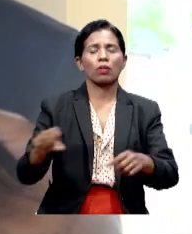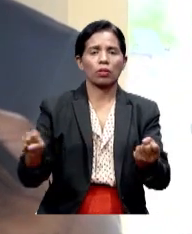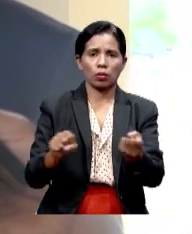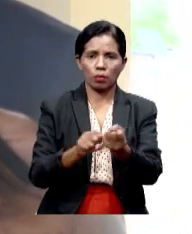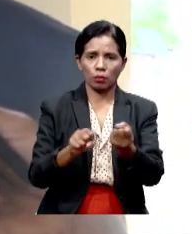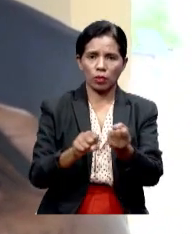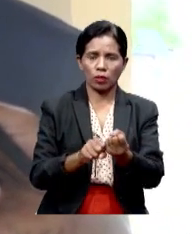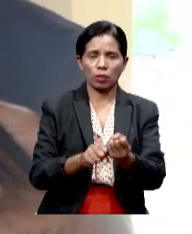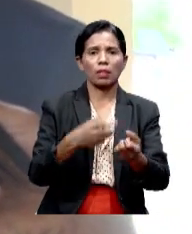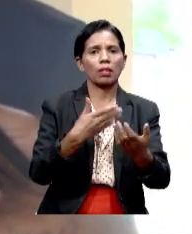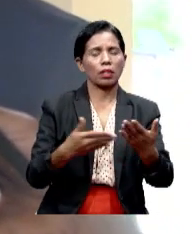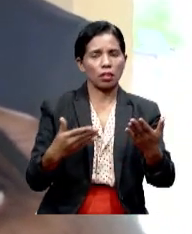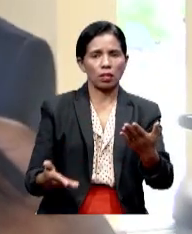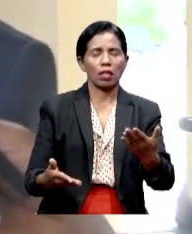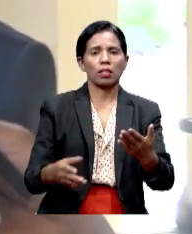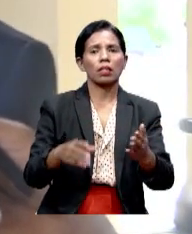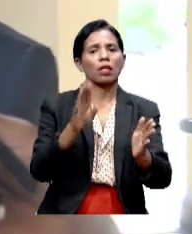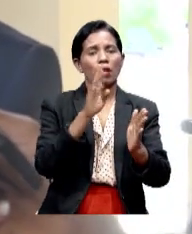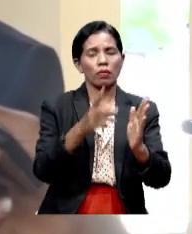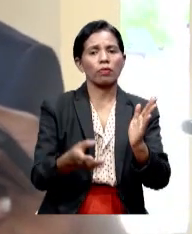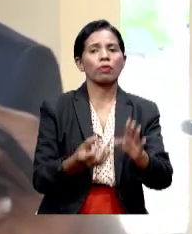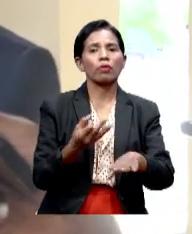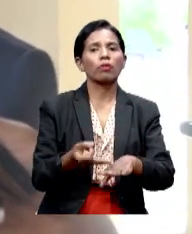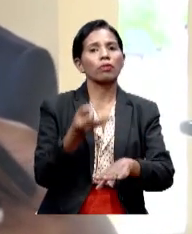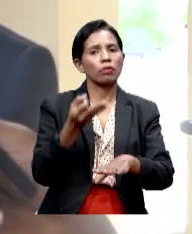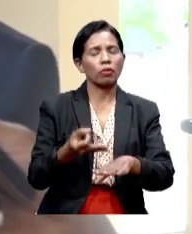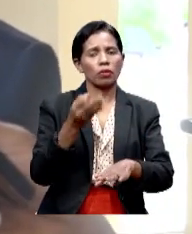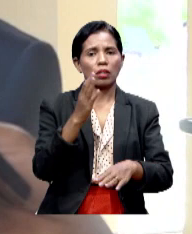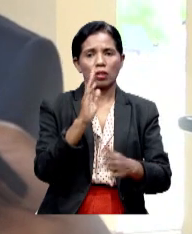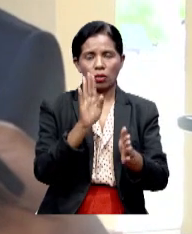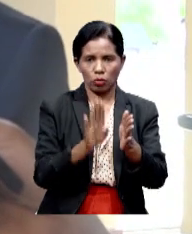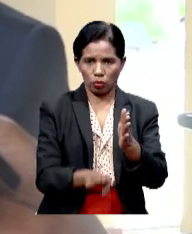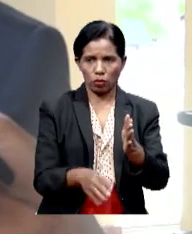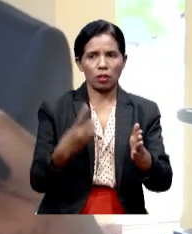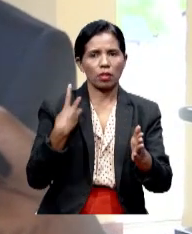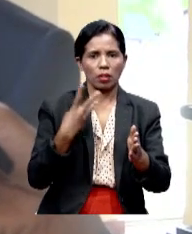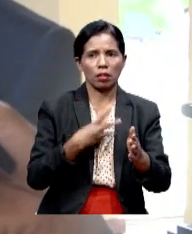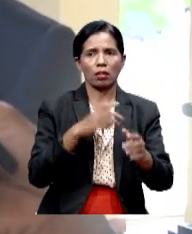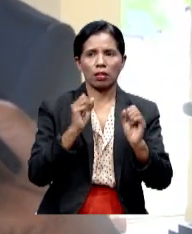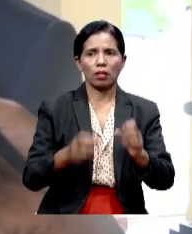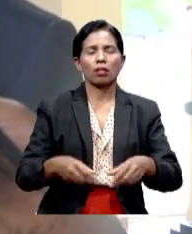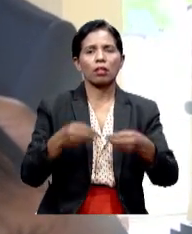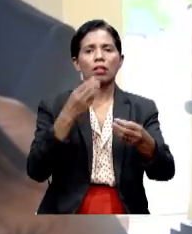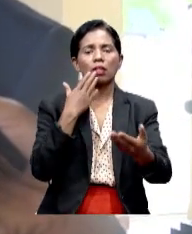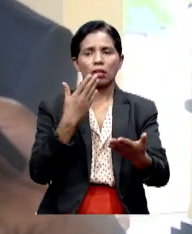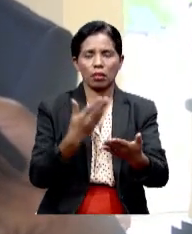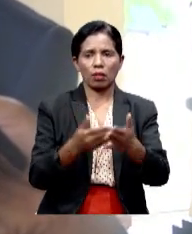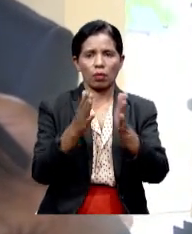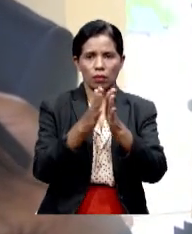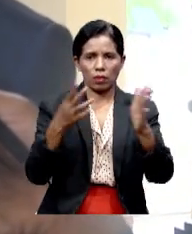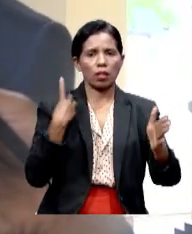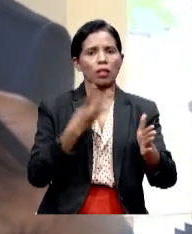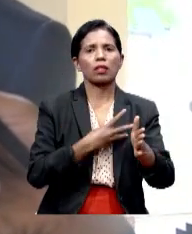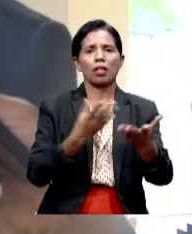sasan ninia folin tun. Claro que vai hira ita hatun ita la con receita soy tuan, mas benefício ne beke ita heta ne bo tamba ita